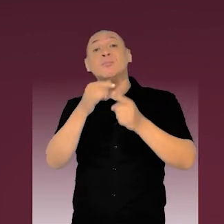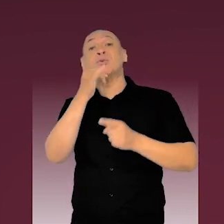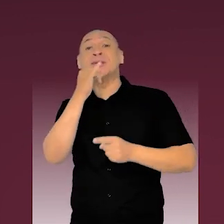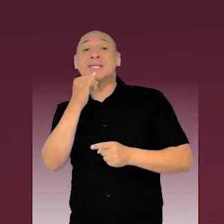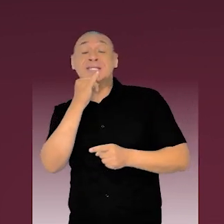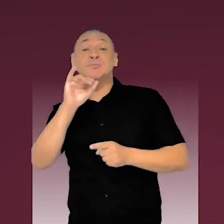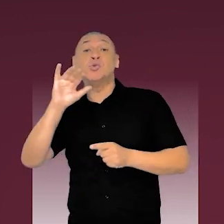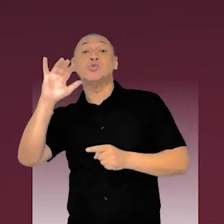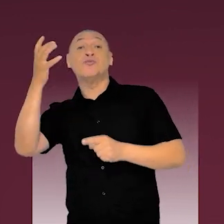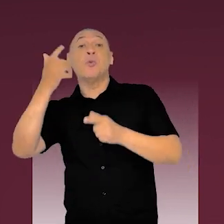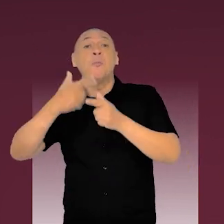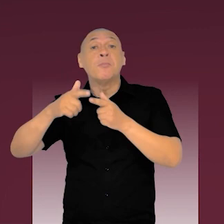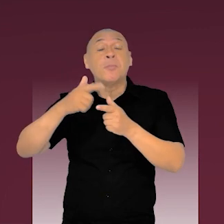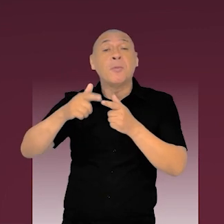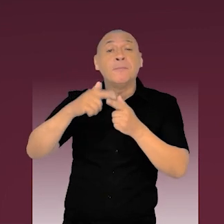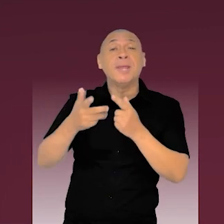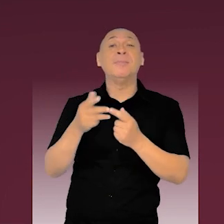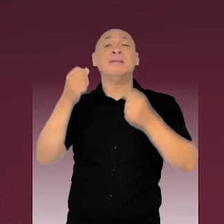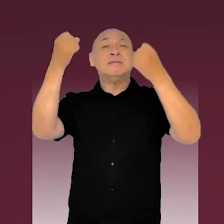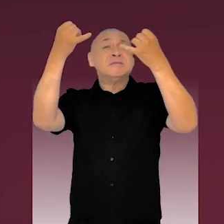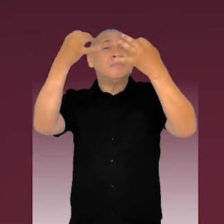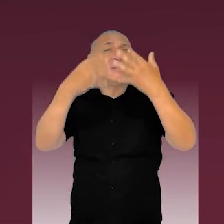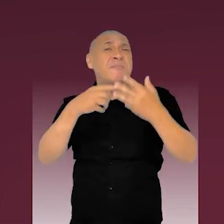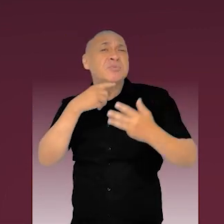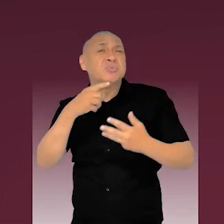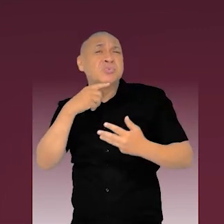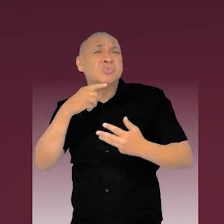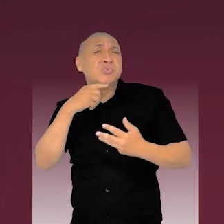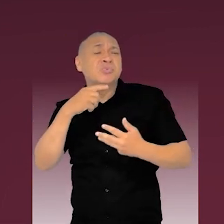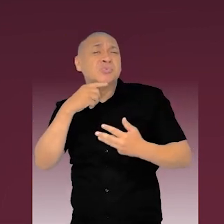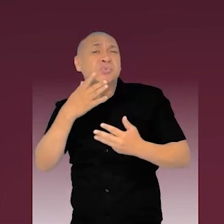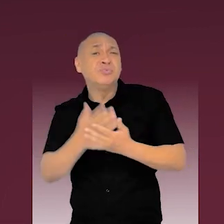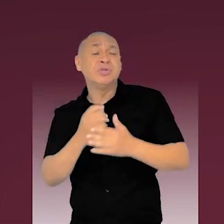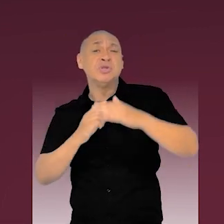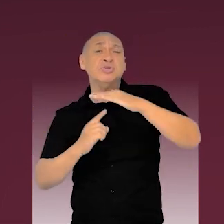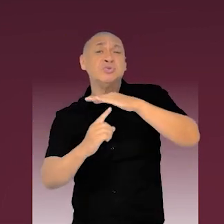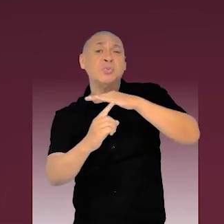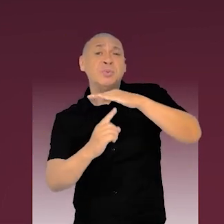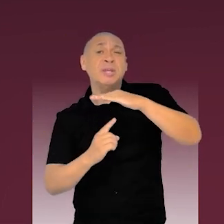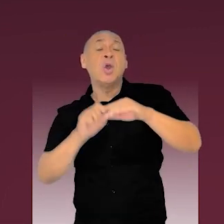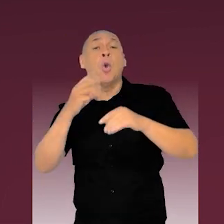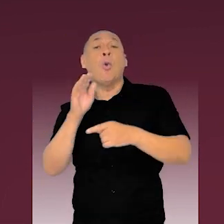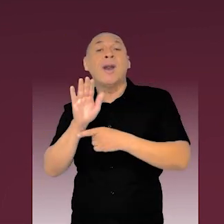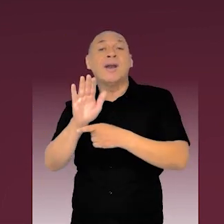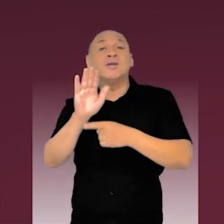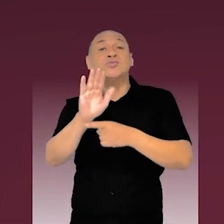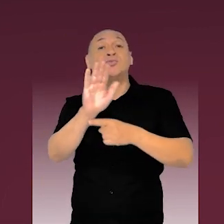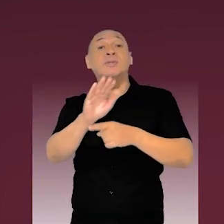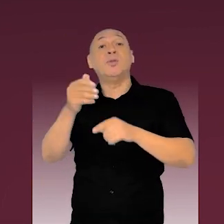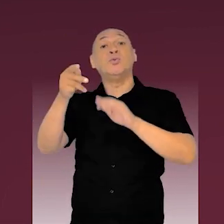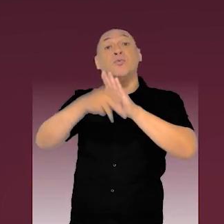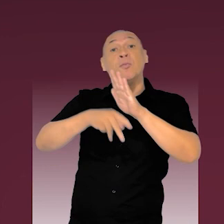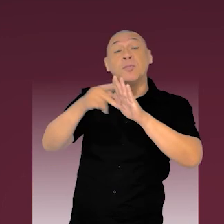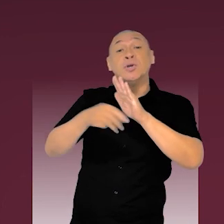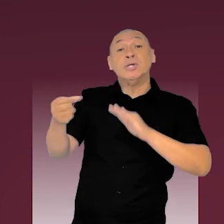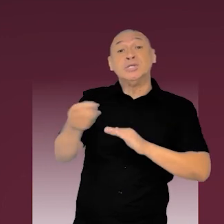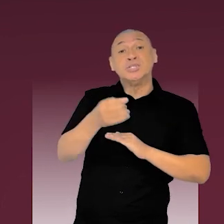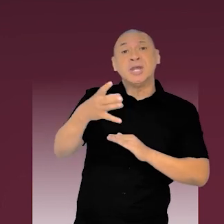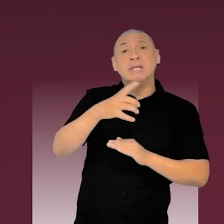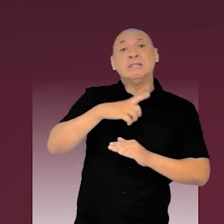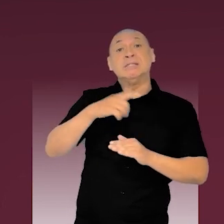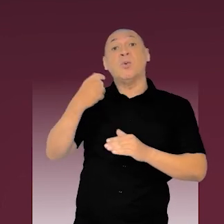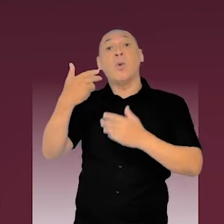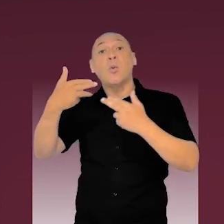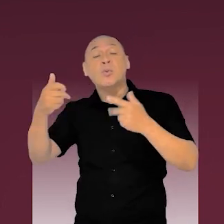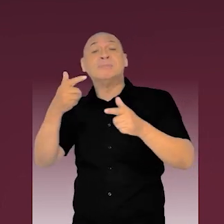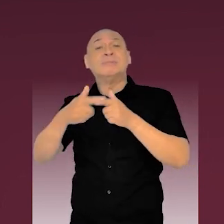por exemplo, solucionar um problema técnico, esclarecer uma dúvida desafiadora de um cliente, colaborar em um novo projeto, lidar com uma